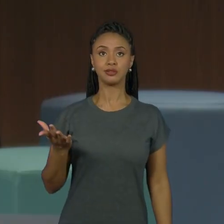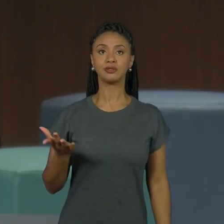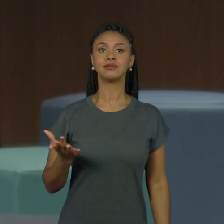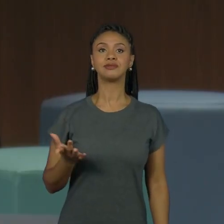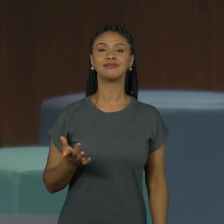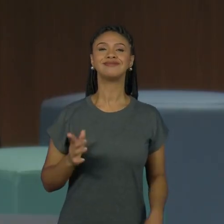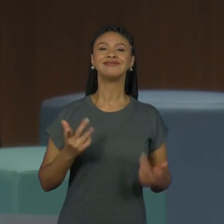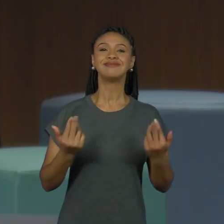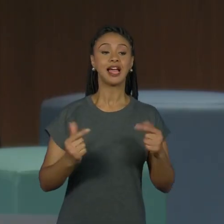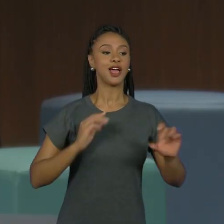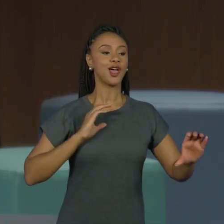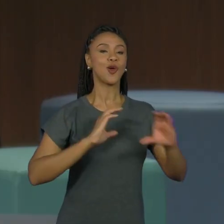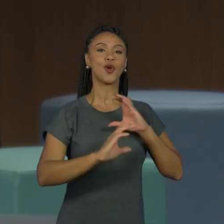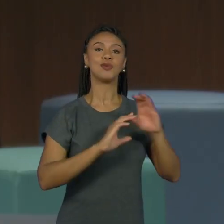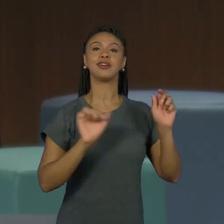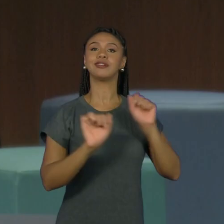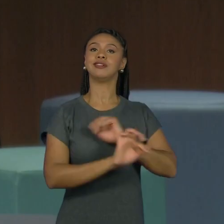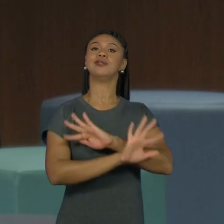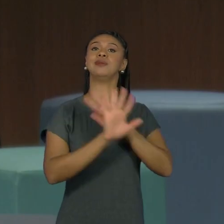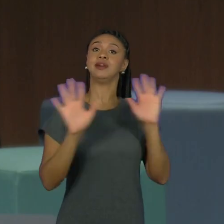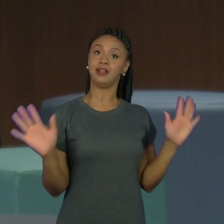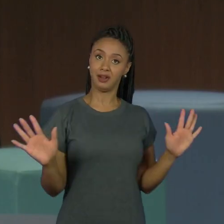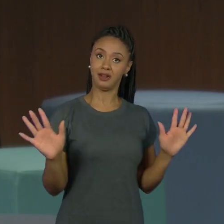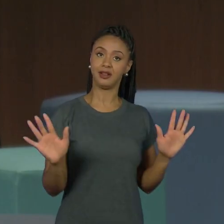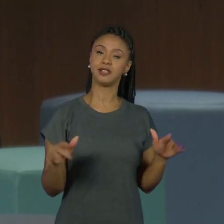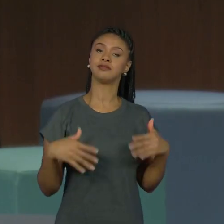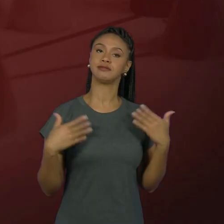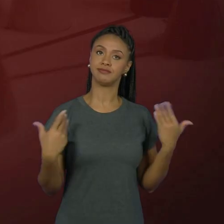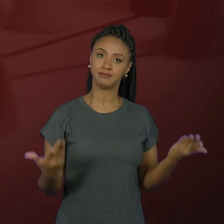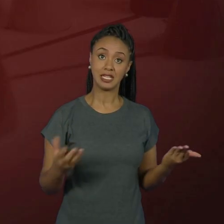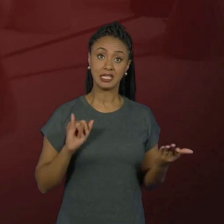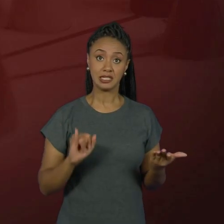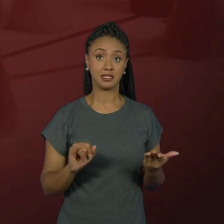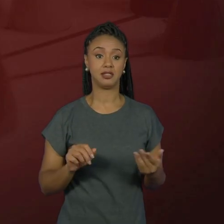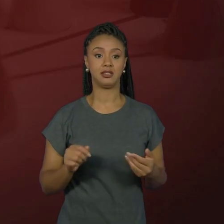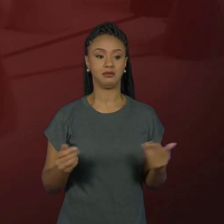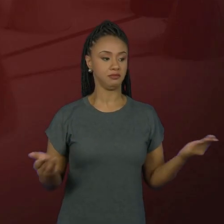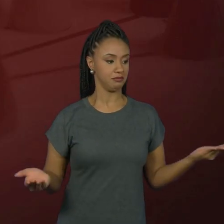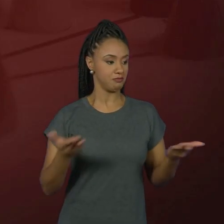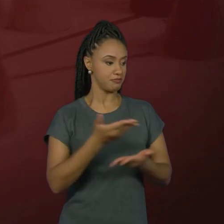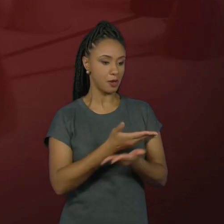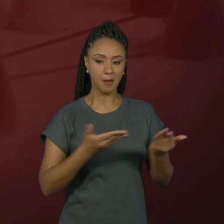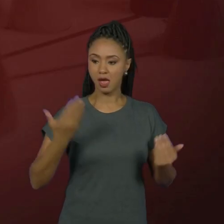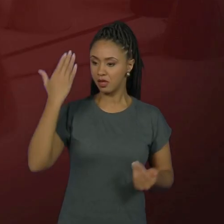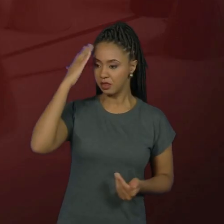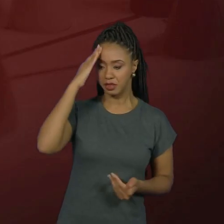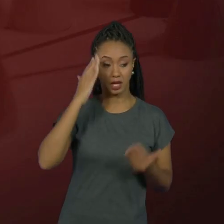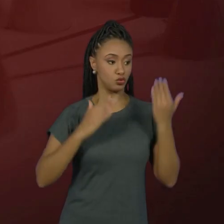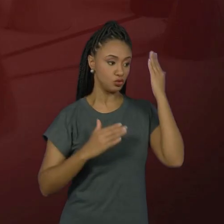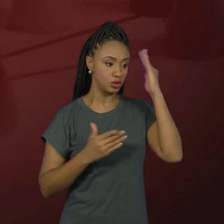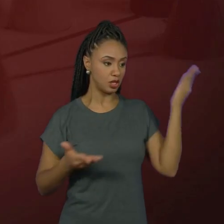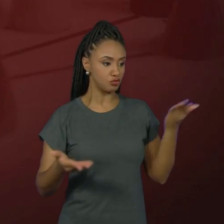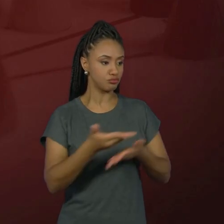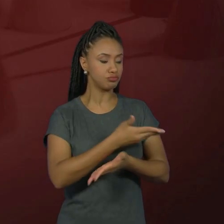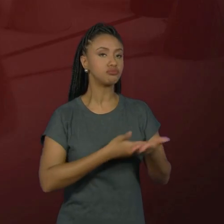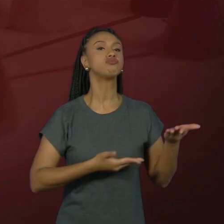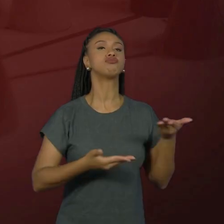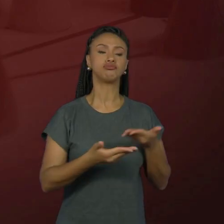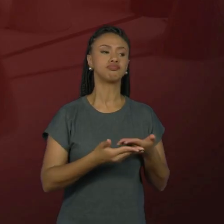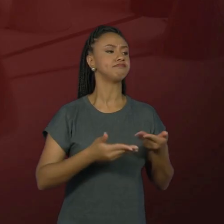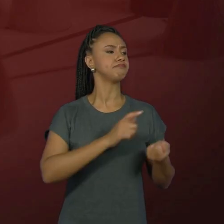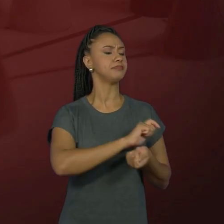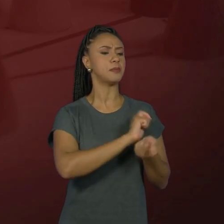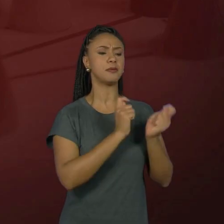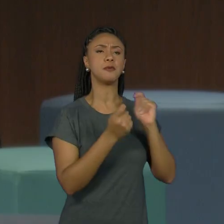falar a mesma língua. Então, isso ajuda muito a você ter um desempenho como um todo,